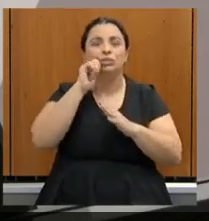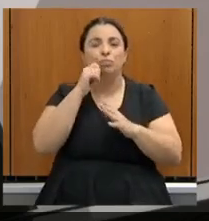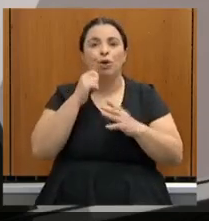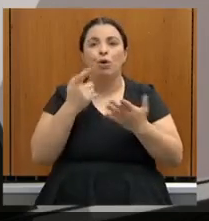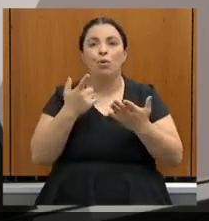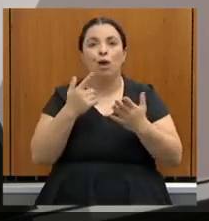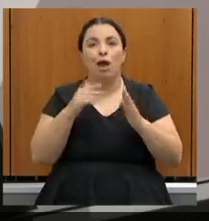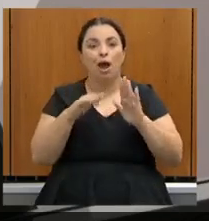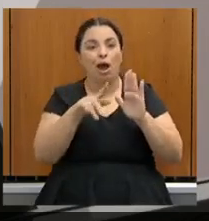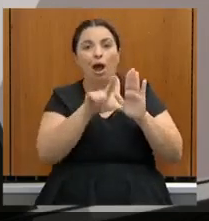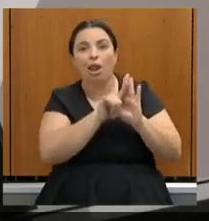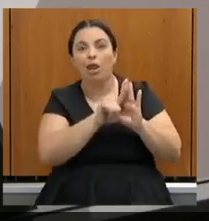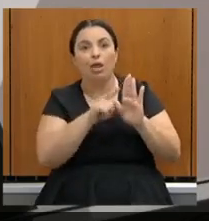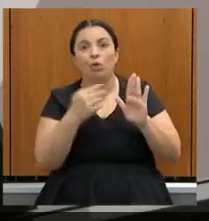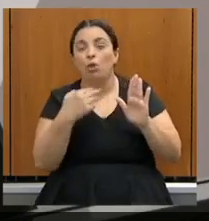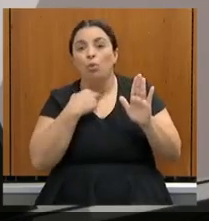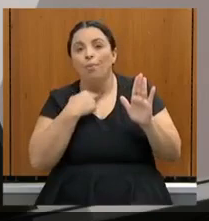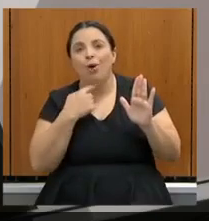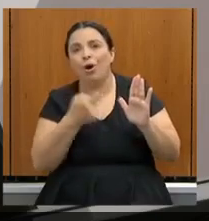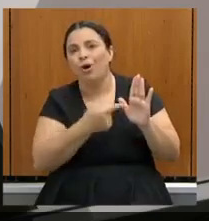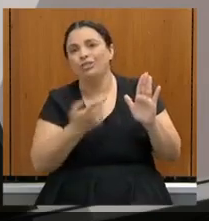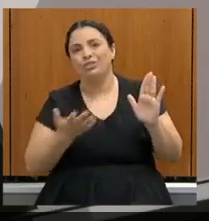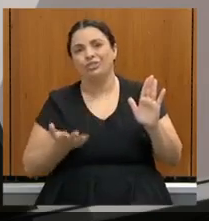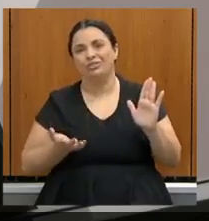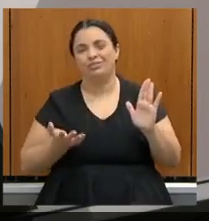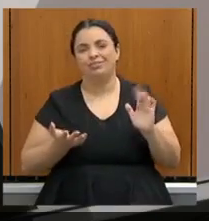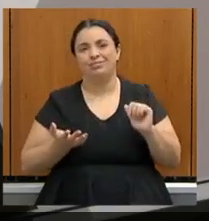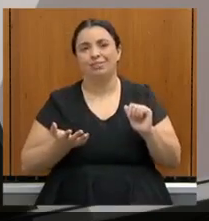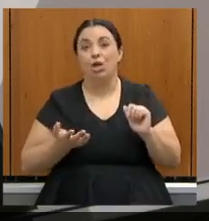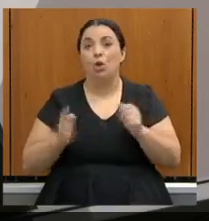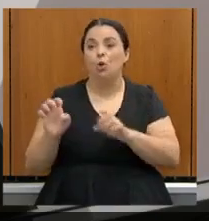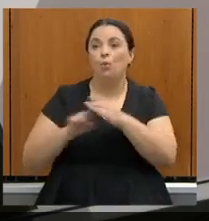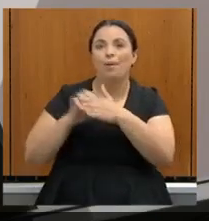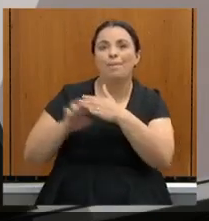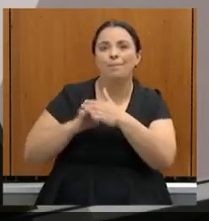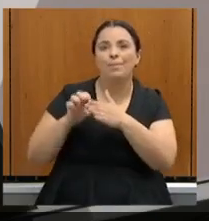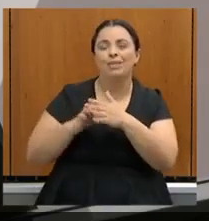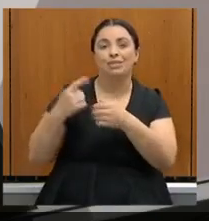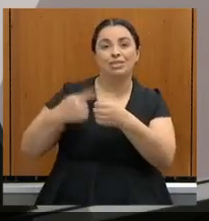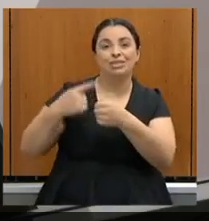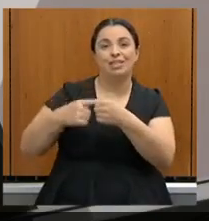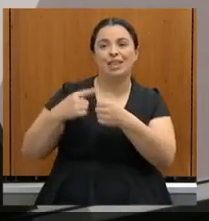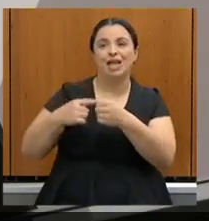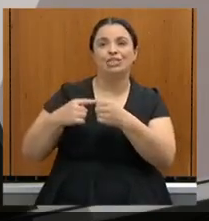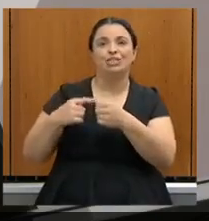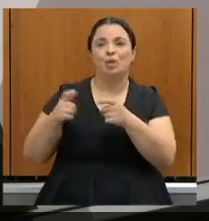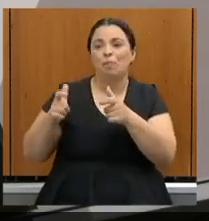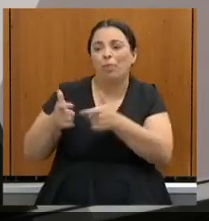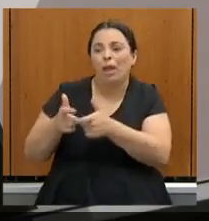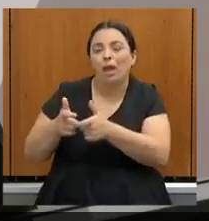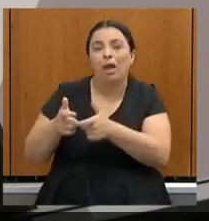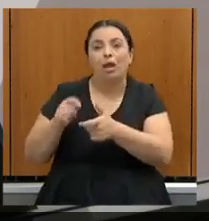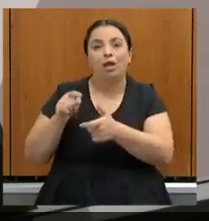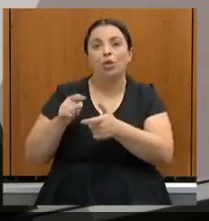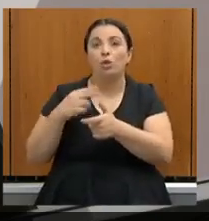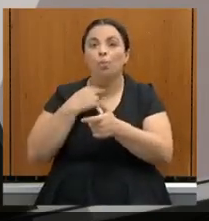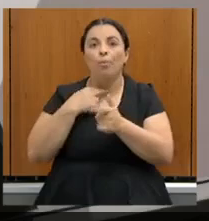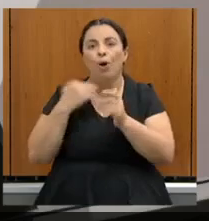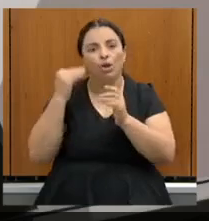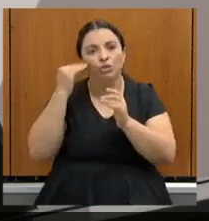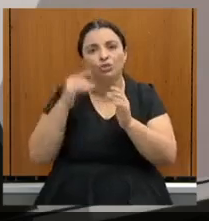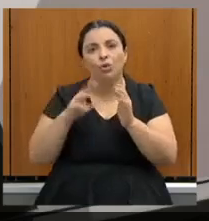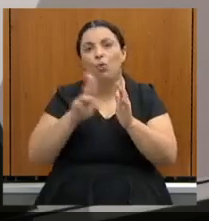lei, uma empresa de uma cidade média não pode, nós vamos aumentar, nós vamos repensar os 35%,